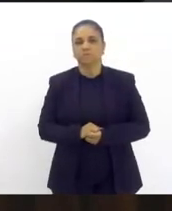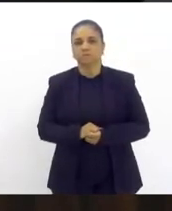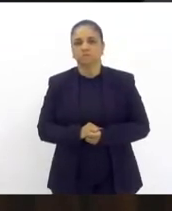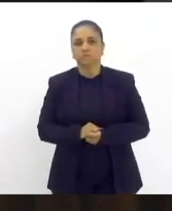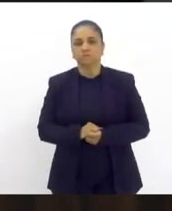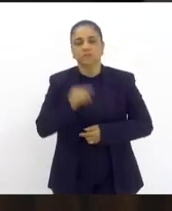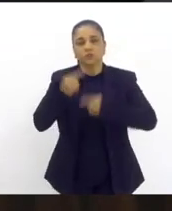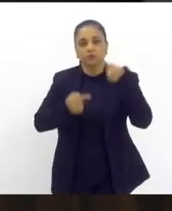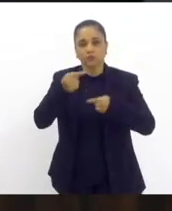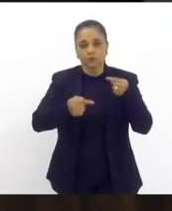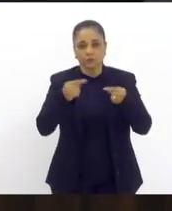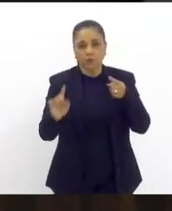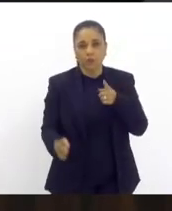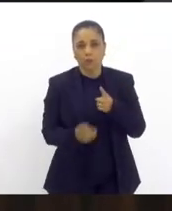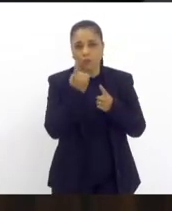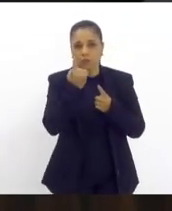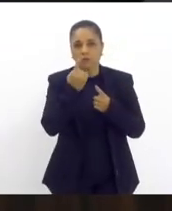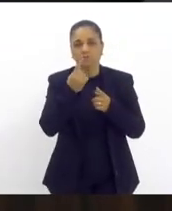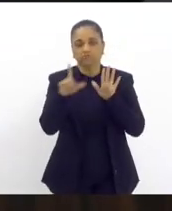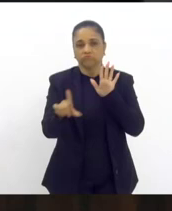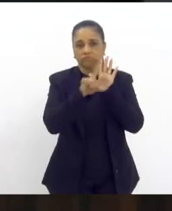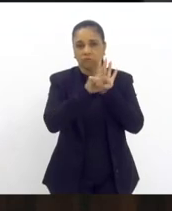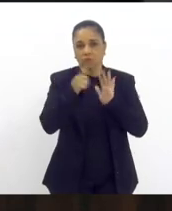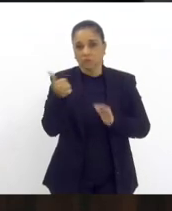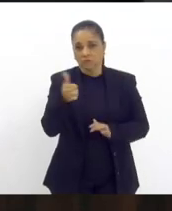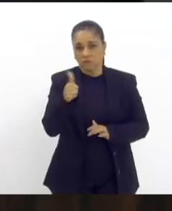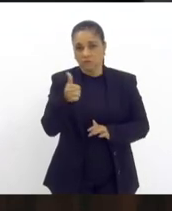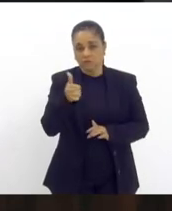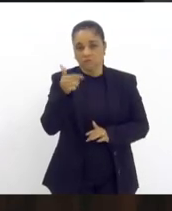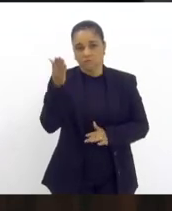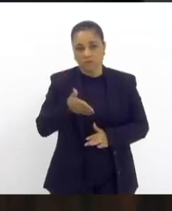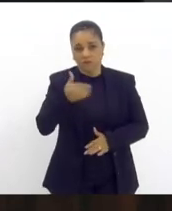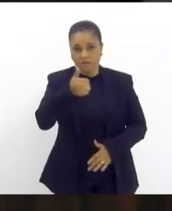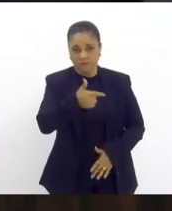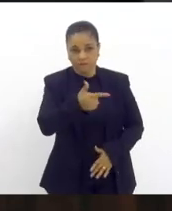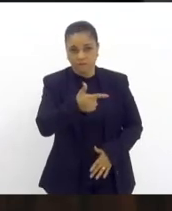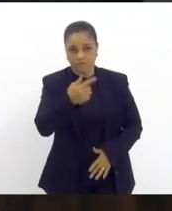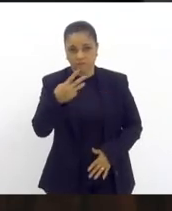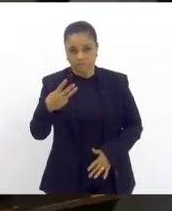em discussão única indicação Legislativa número 11 de 2023